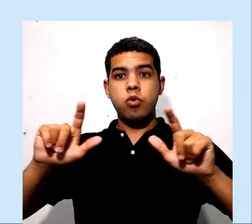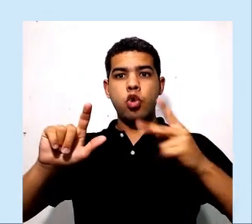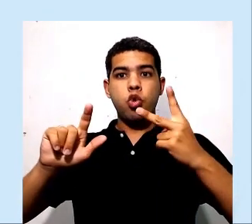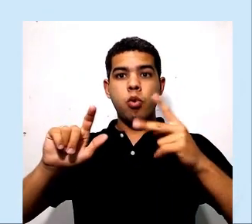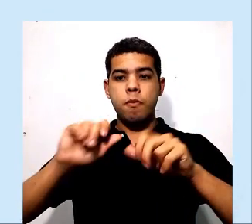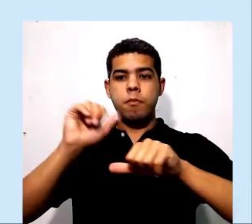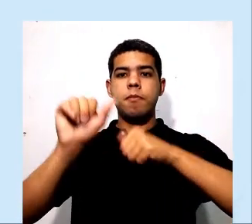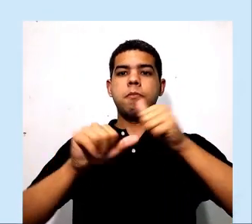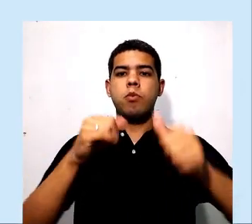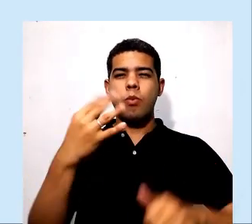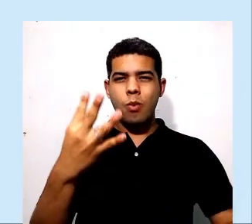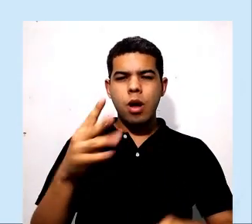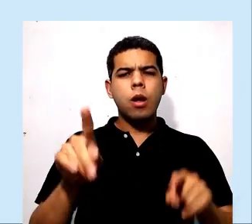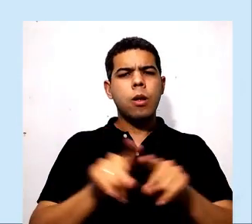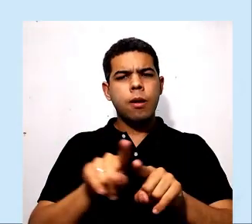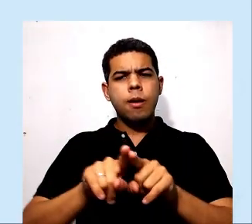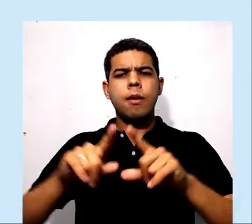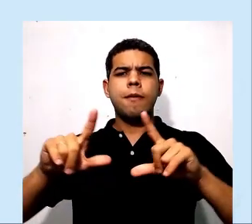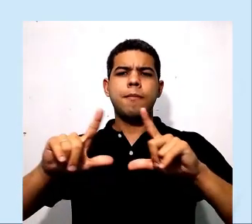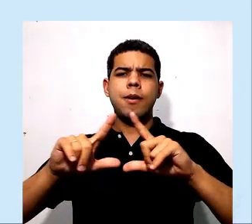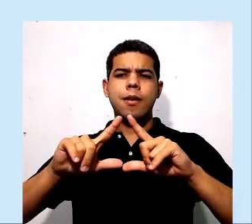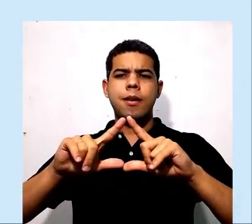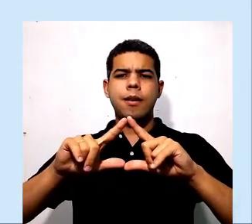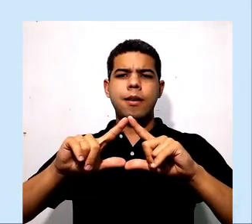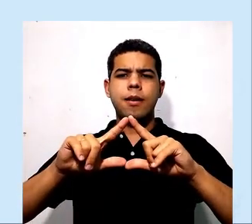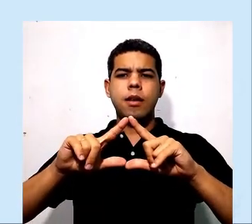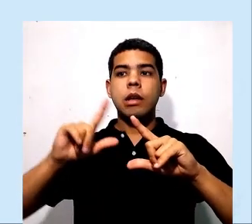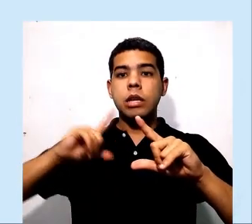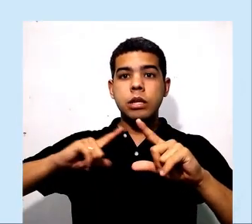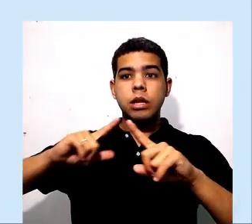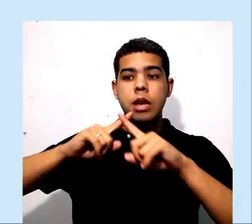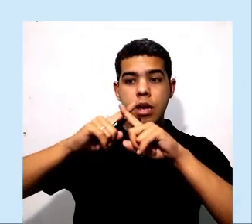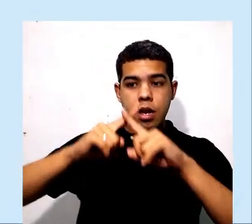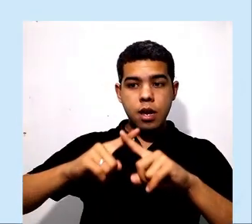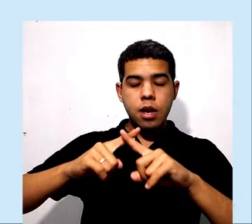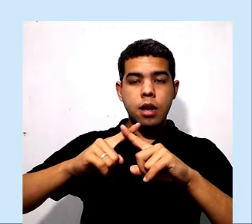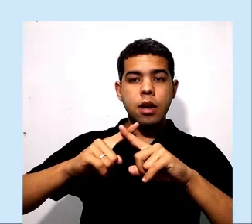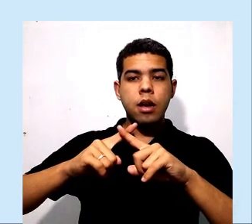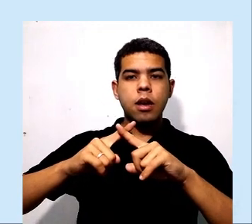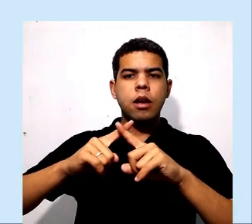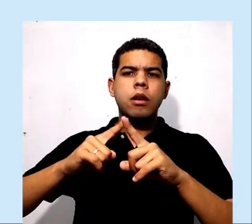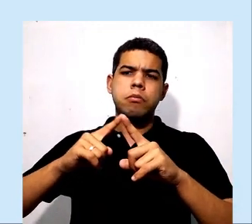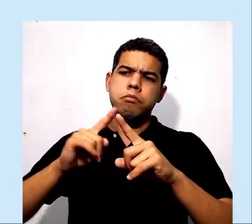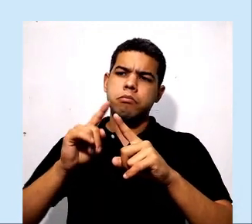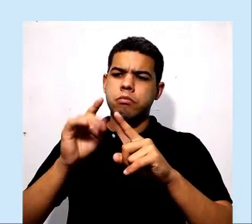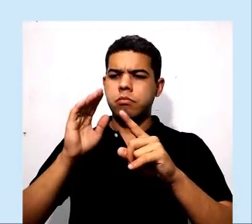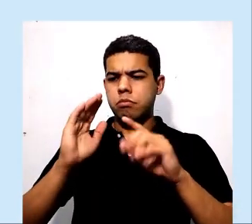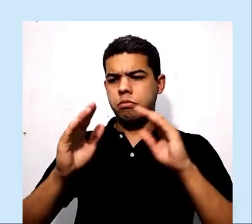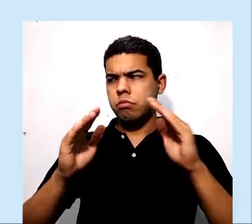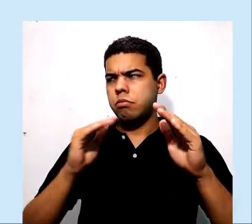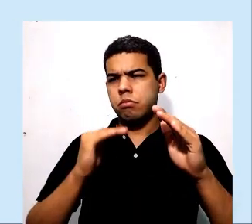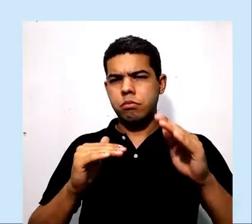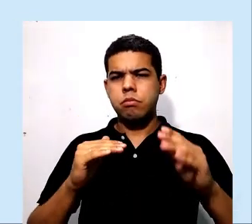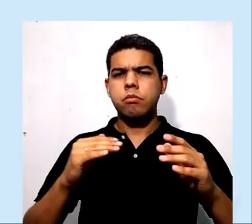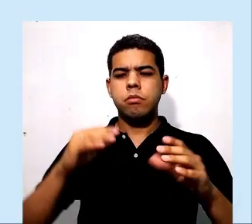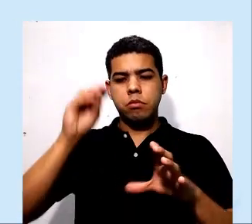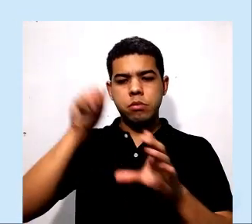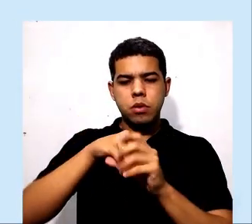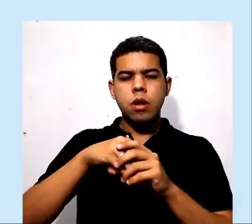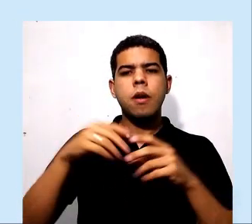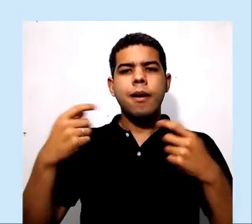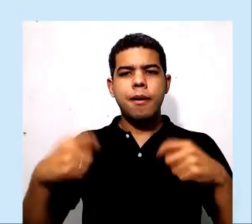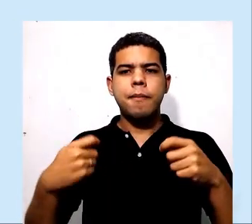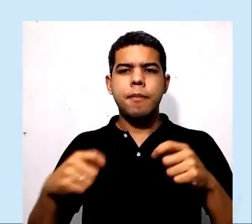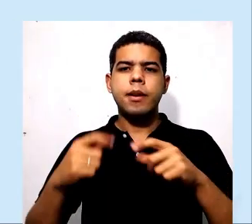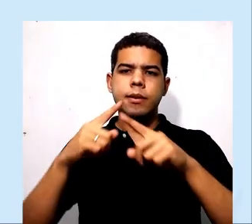ampliou para 4, também acontece no triângulo. Se multiplica, todos os lados vão multiplicar. E